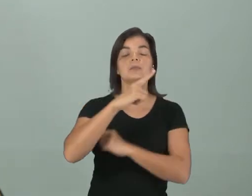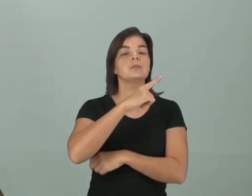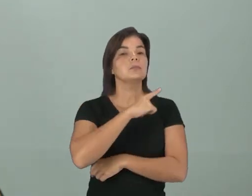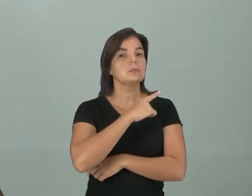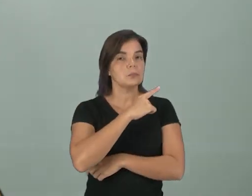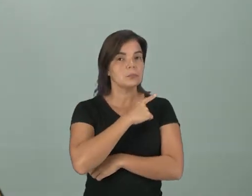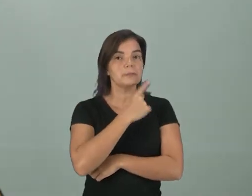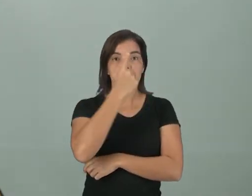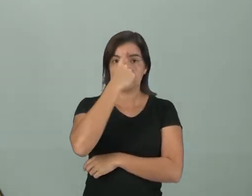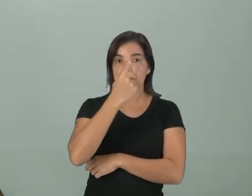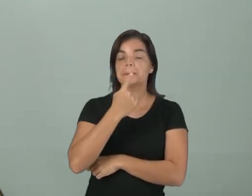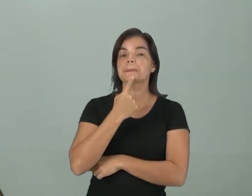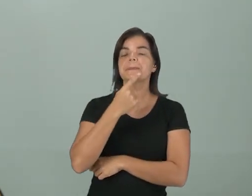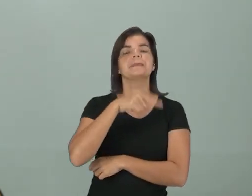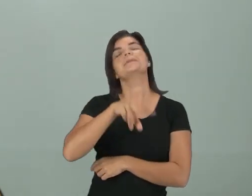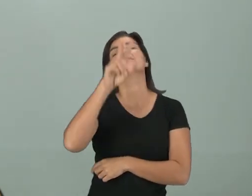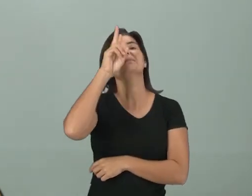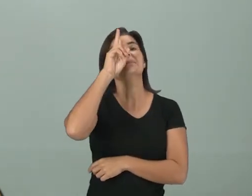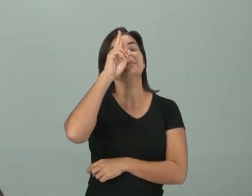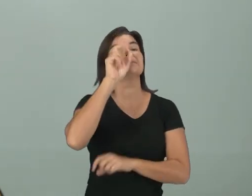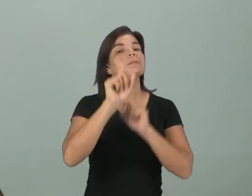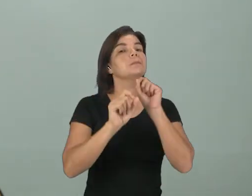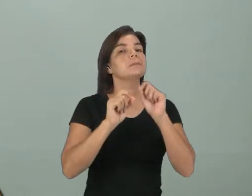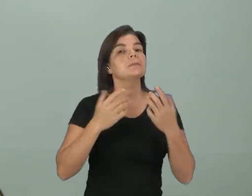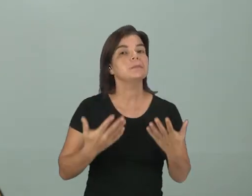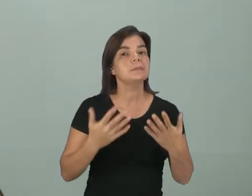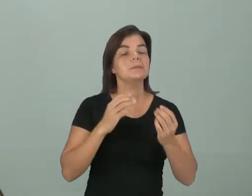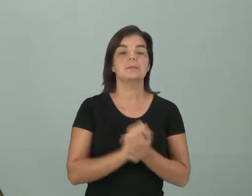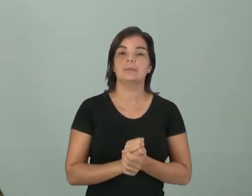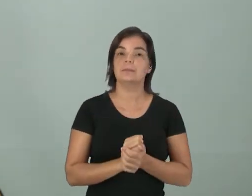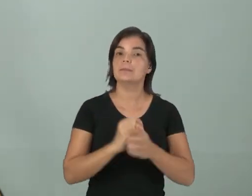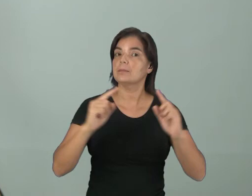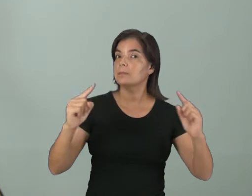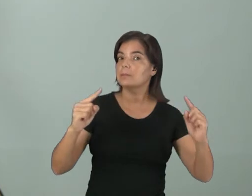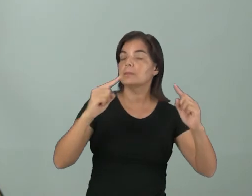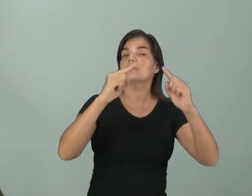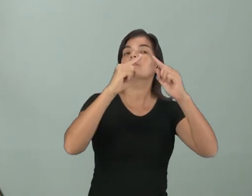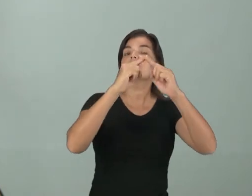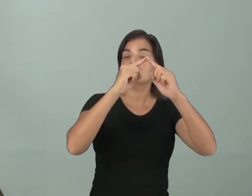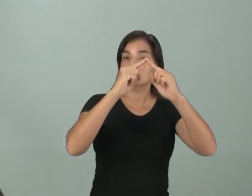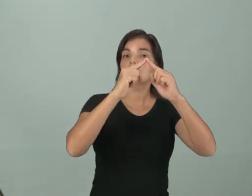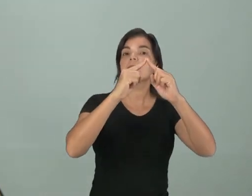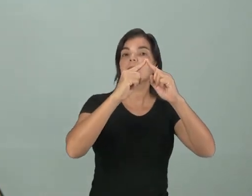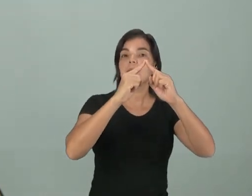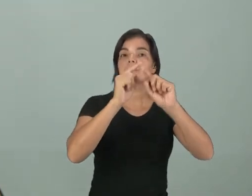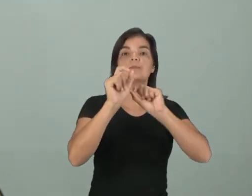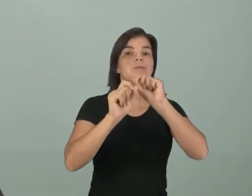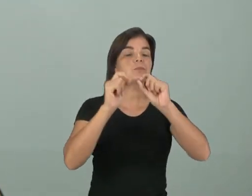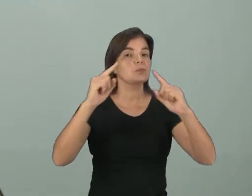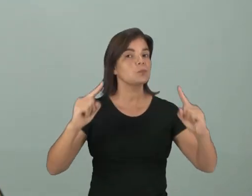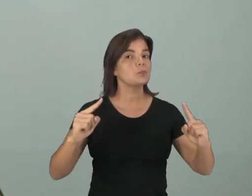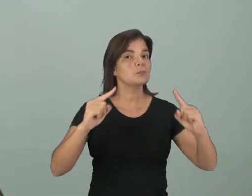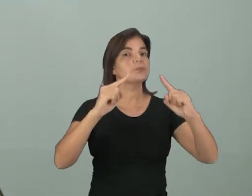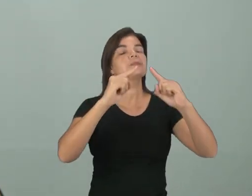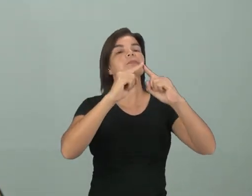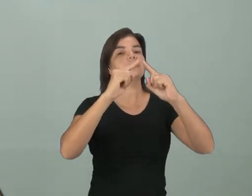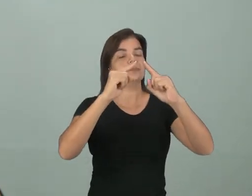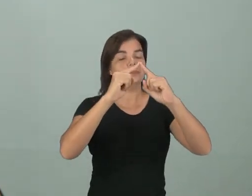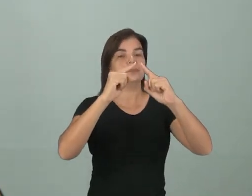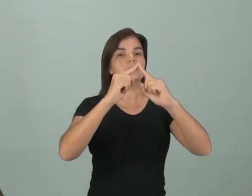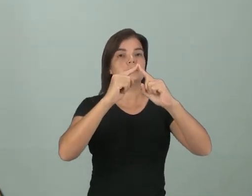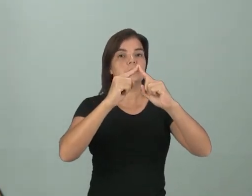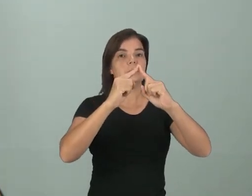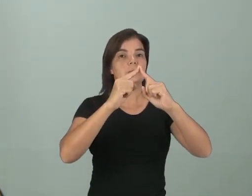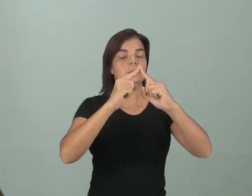temos nesses sólidos. Lembrando que as vértices são o quê? Os vértices são os